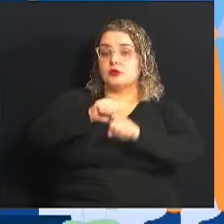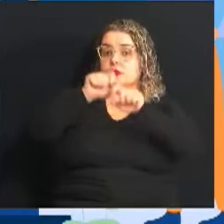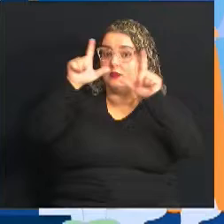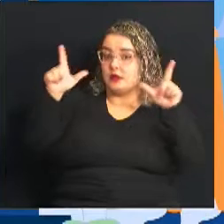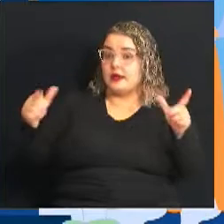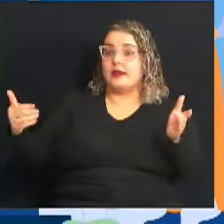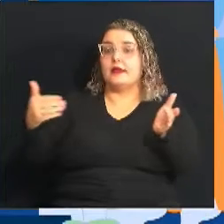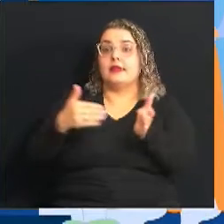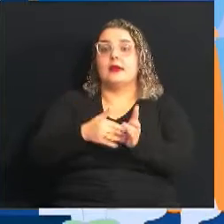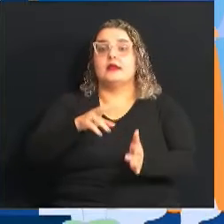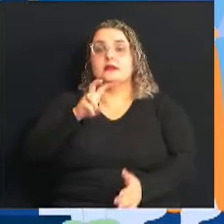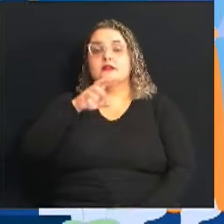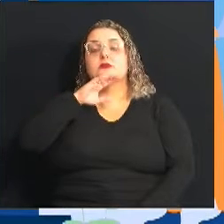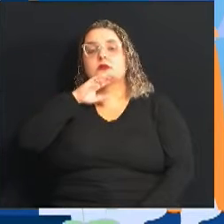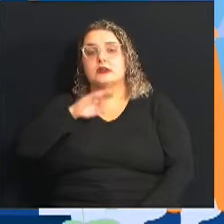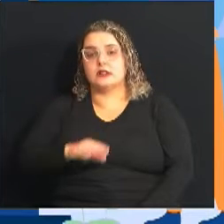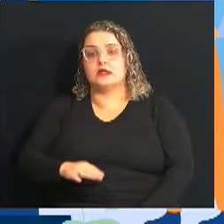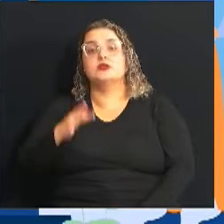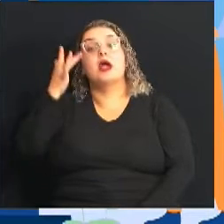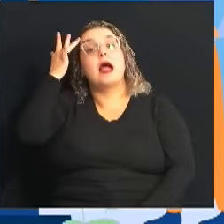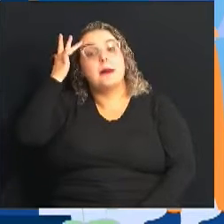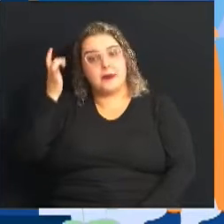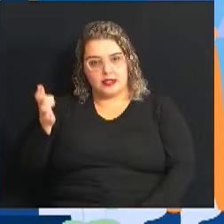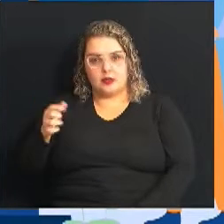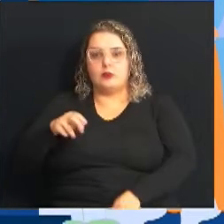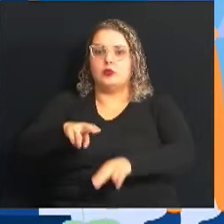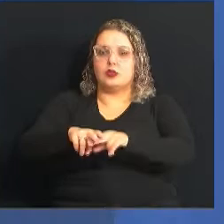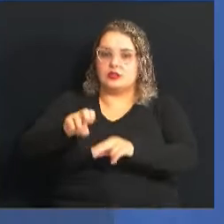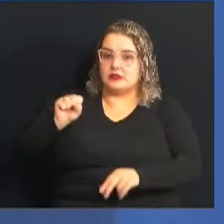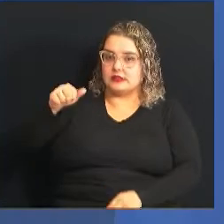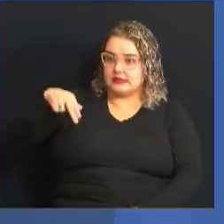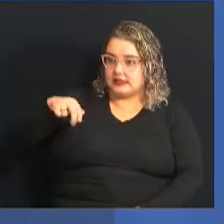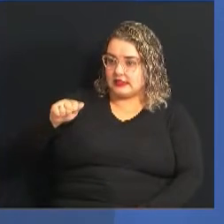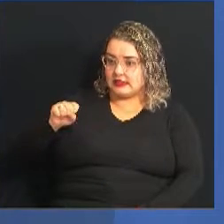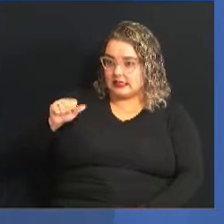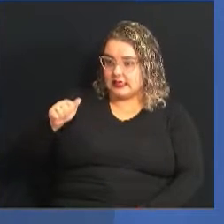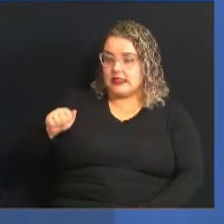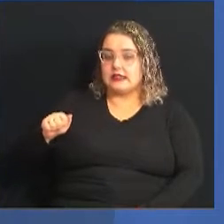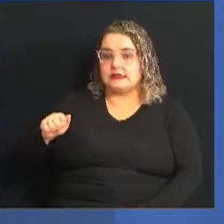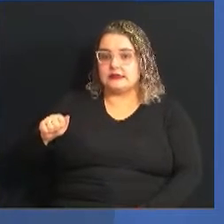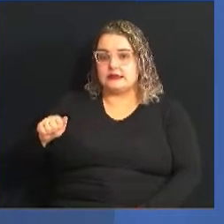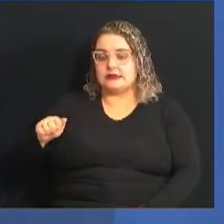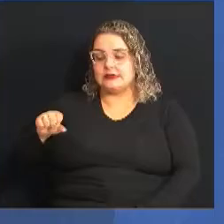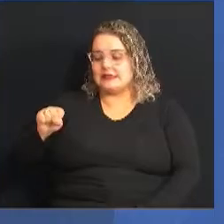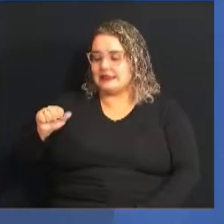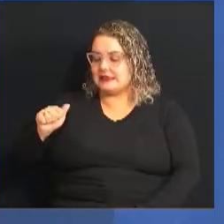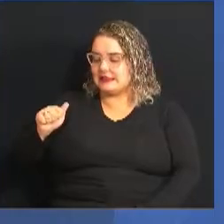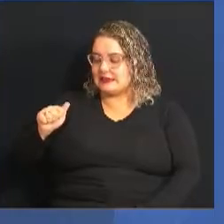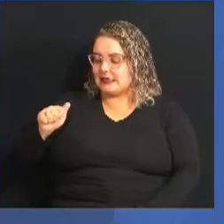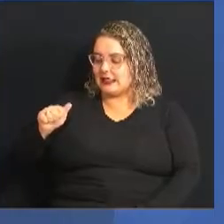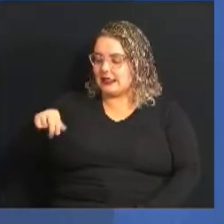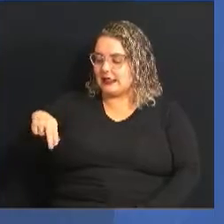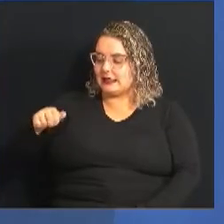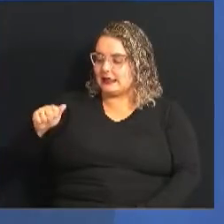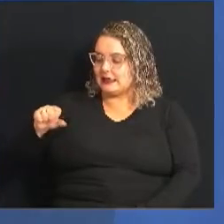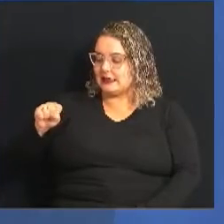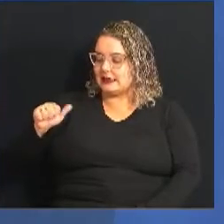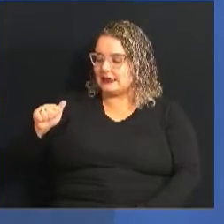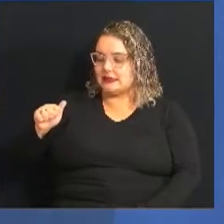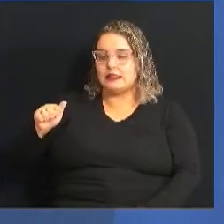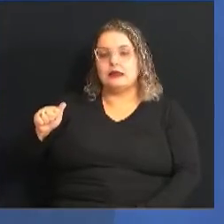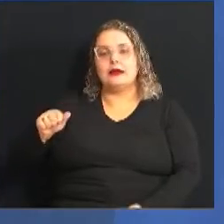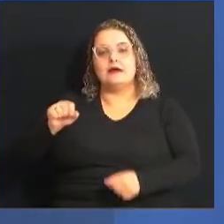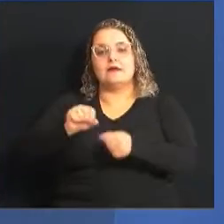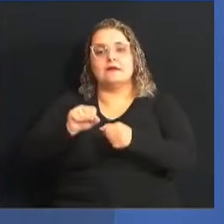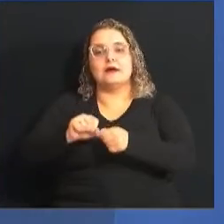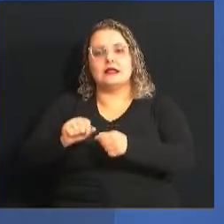da tarde amanhã. Por isso, a Sanasa recomenda que a reserva de água seja feita nesta segunda-feira para abastecer